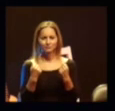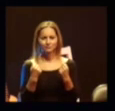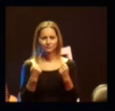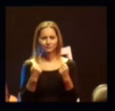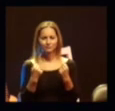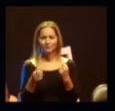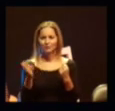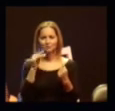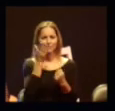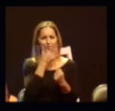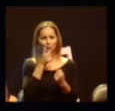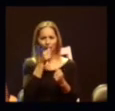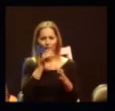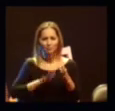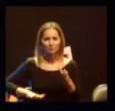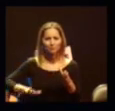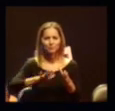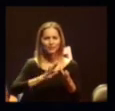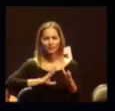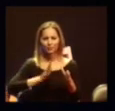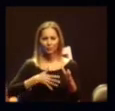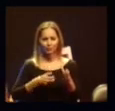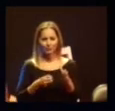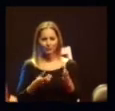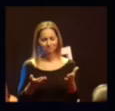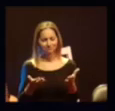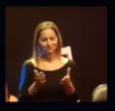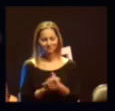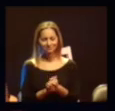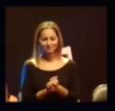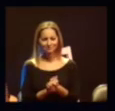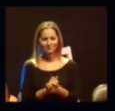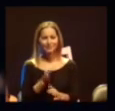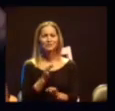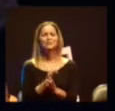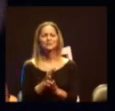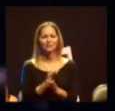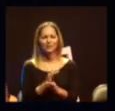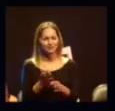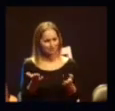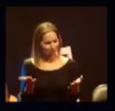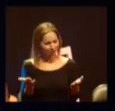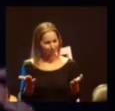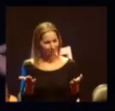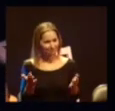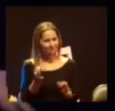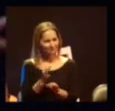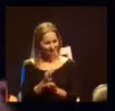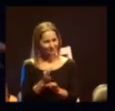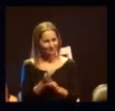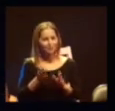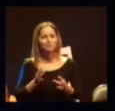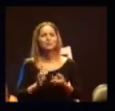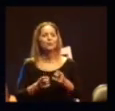das mais belas baías do mundo. E festa, que é festa, tem que ter o